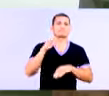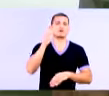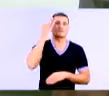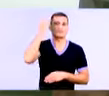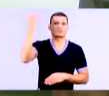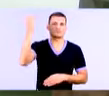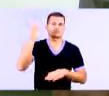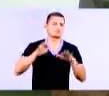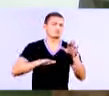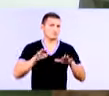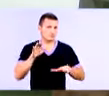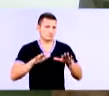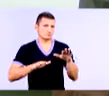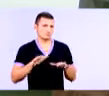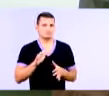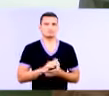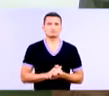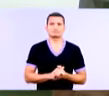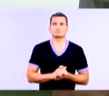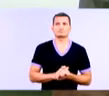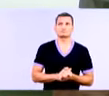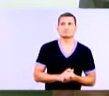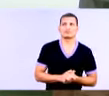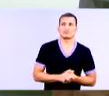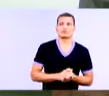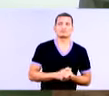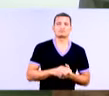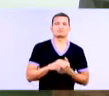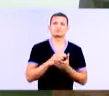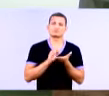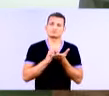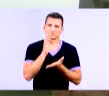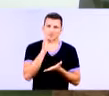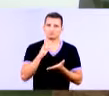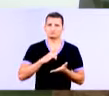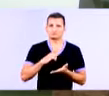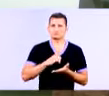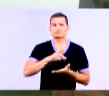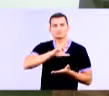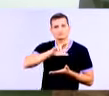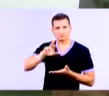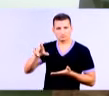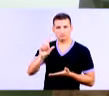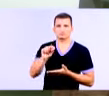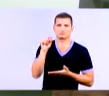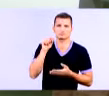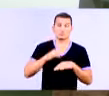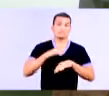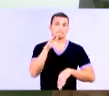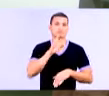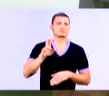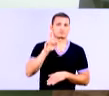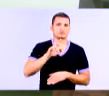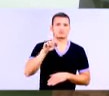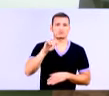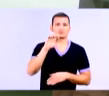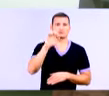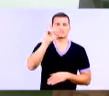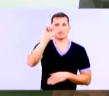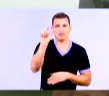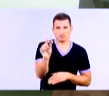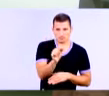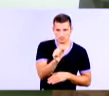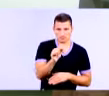opções. Para Java, nós temos muitas opções. As mais usadas seriam o Eclipse,